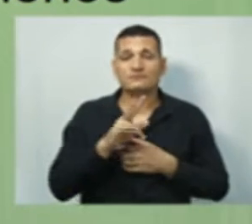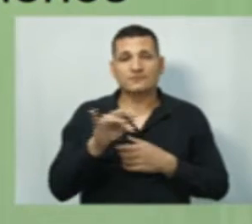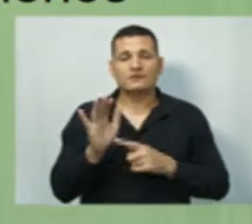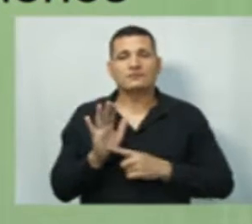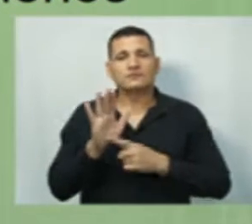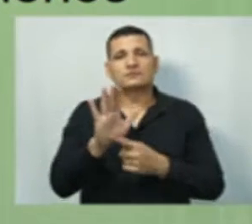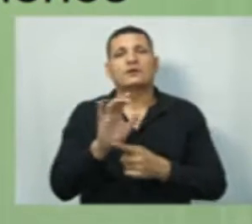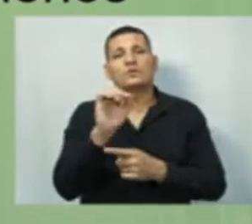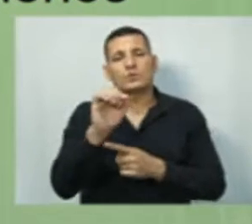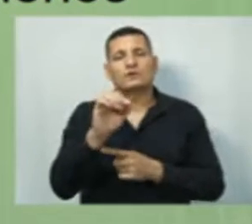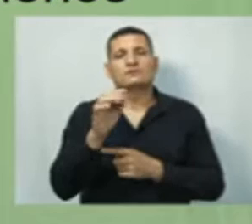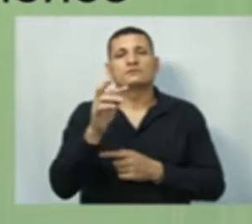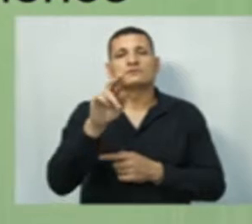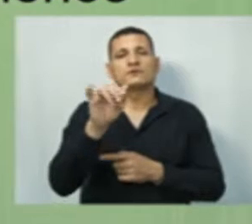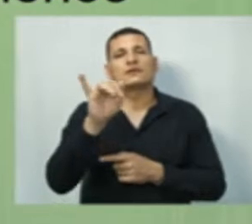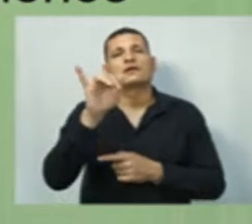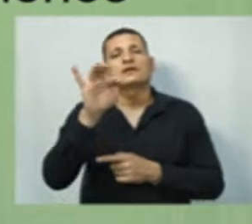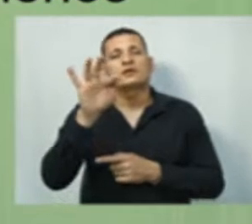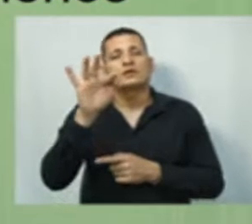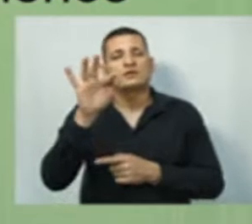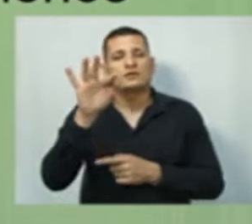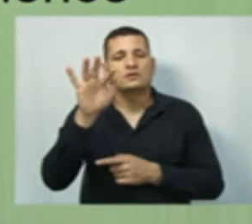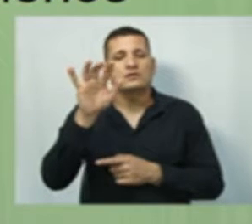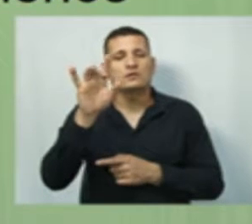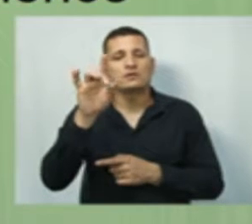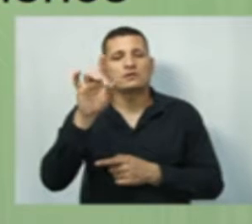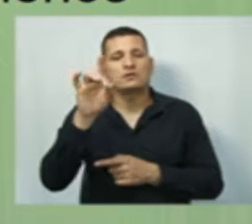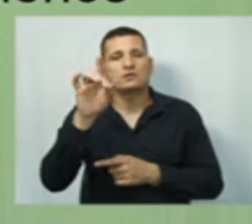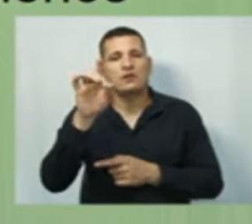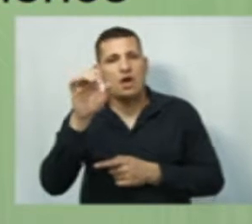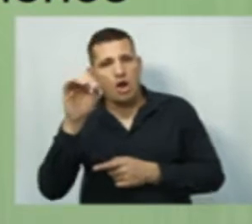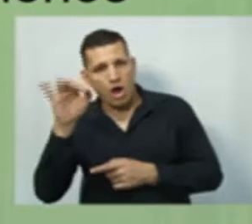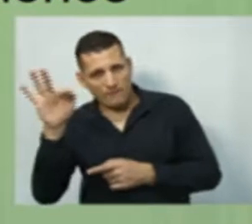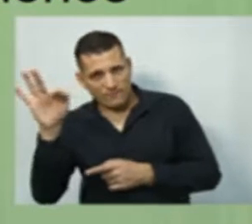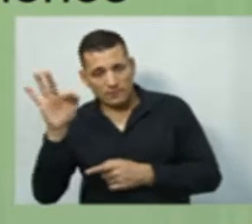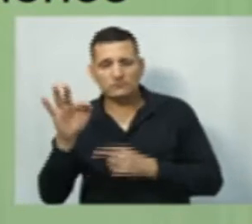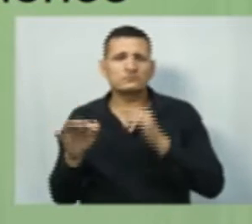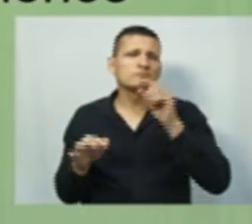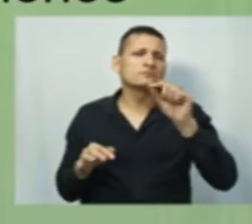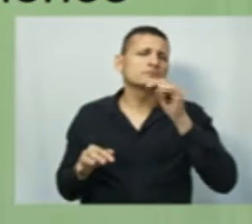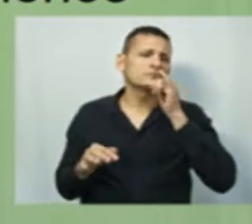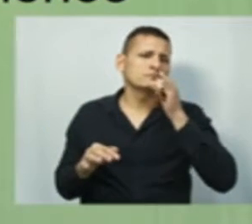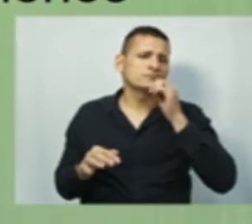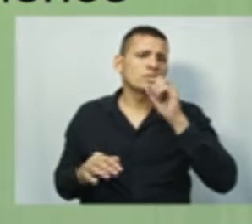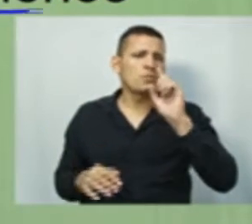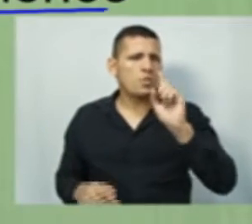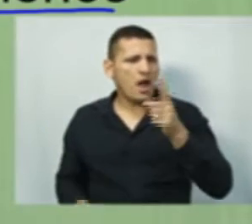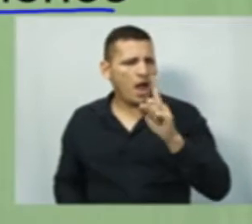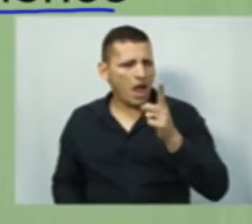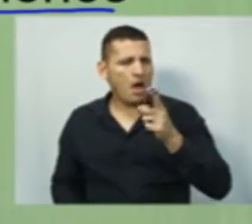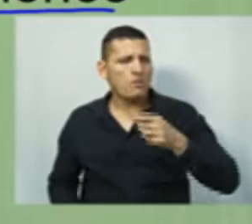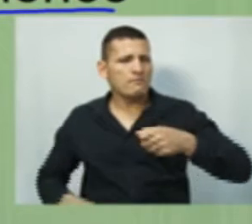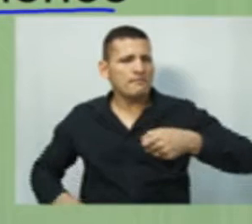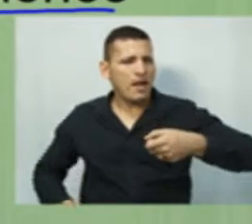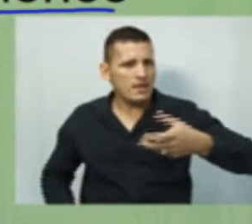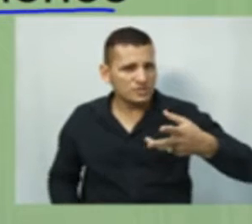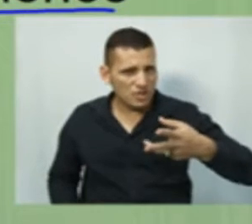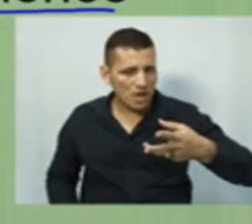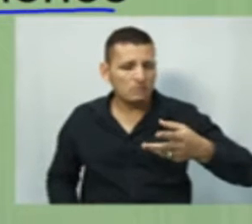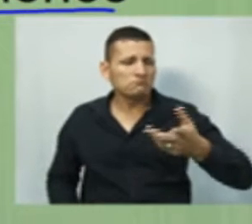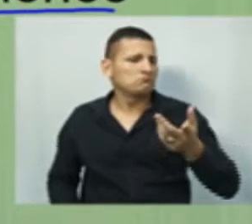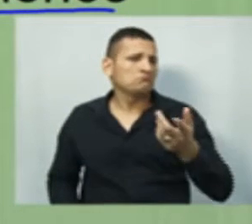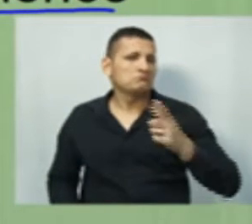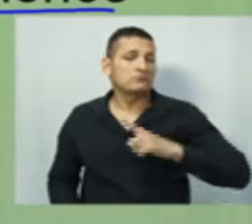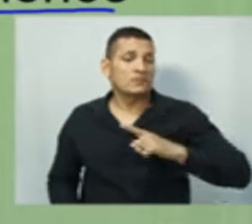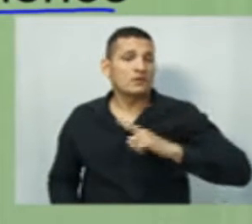por trade-offs. Quando decidimos gastar R$1 a mais em qualquer uma dessas coisas, temos R$1 a menos para